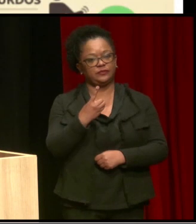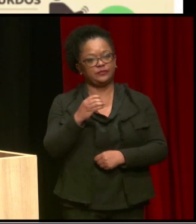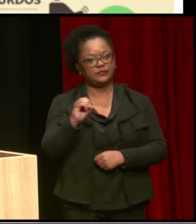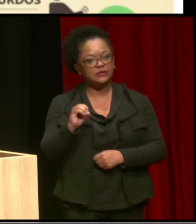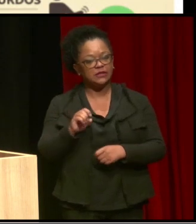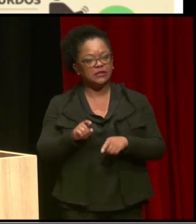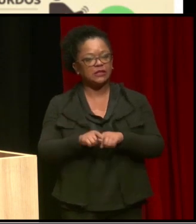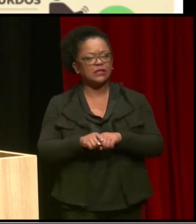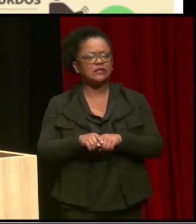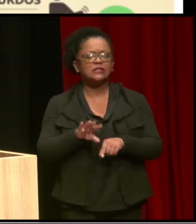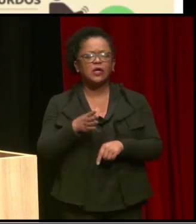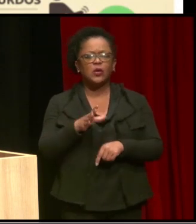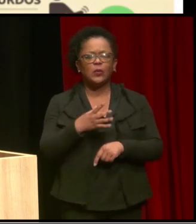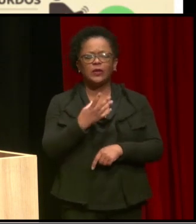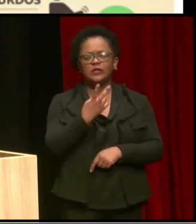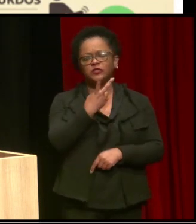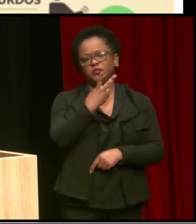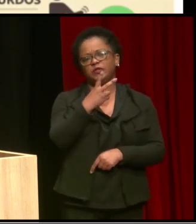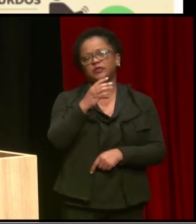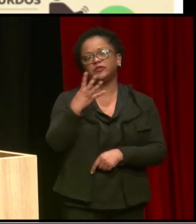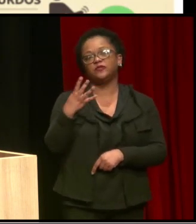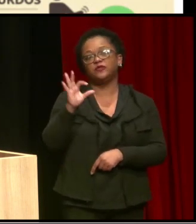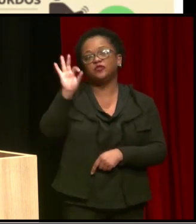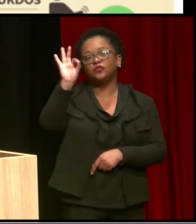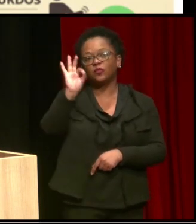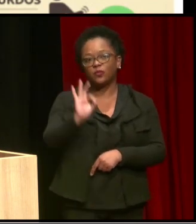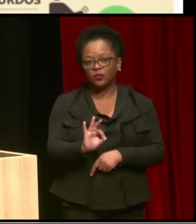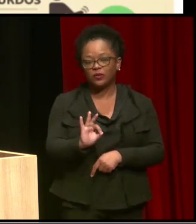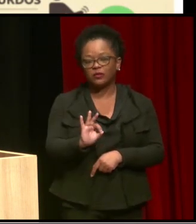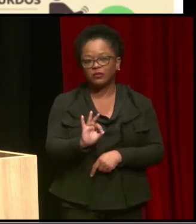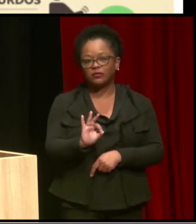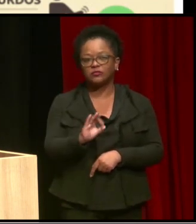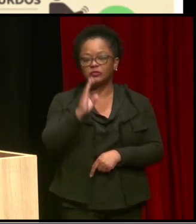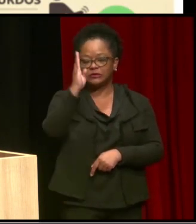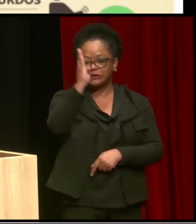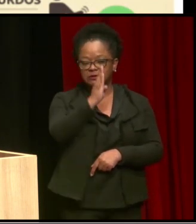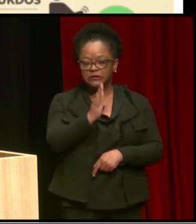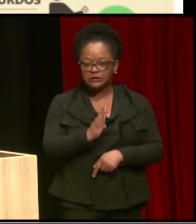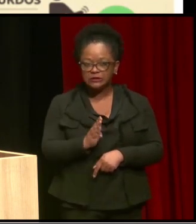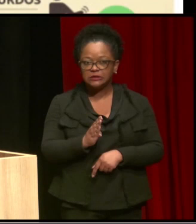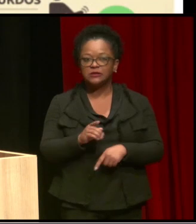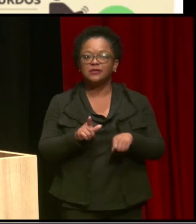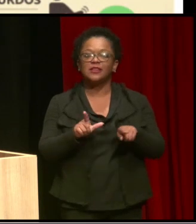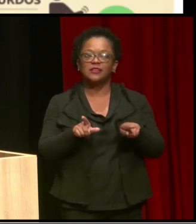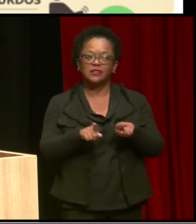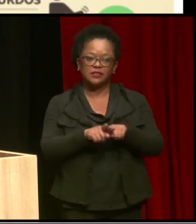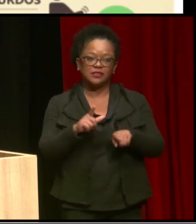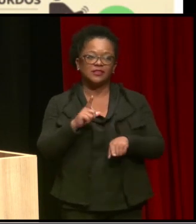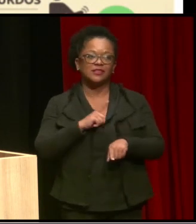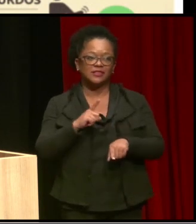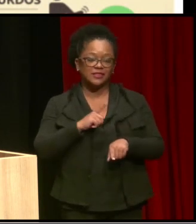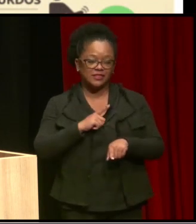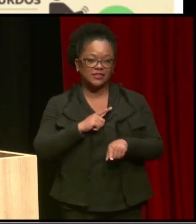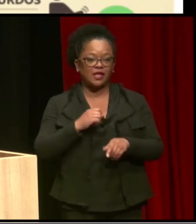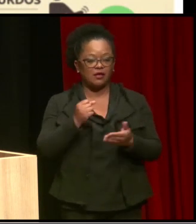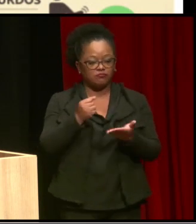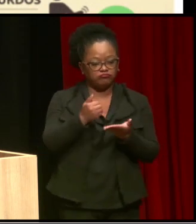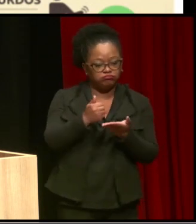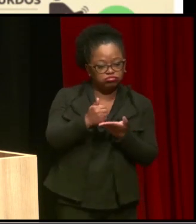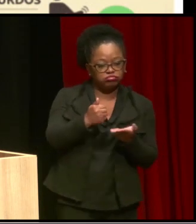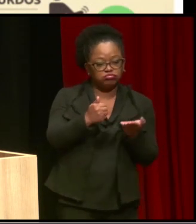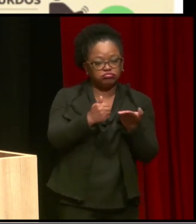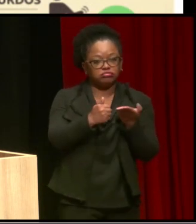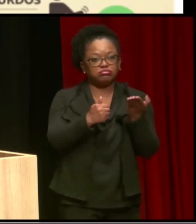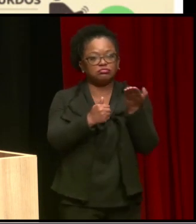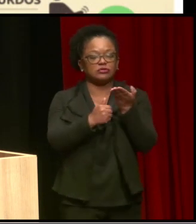de 24% da população declarou que tem algum grau de dificuldade. Certo? Em pelo